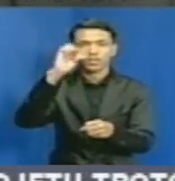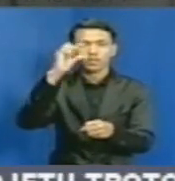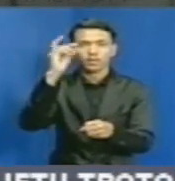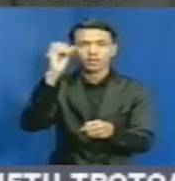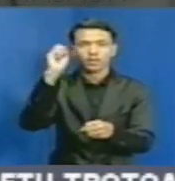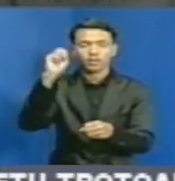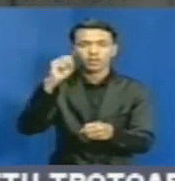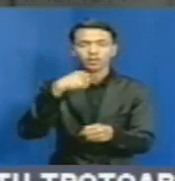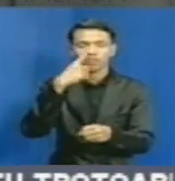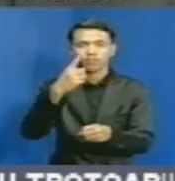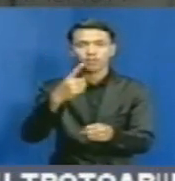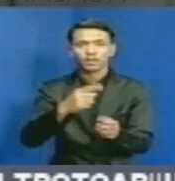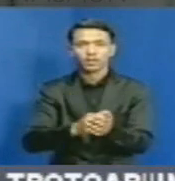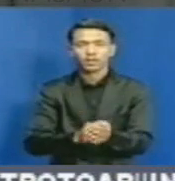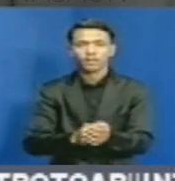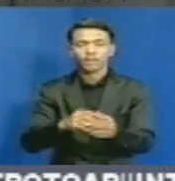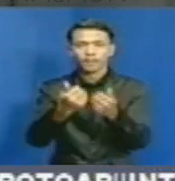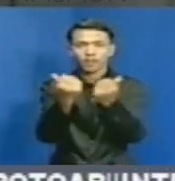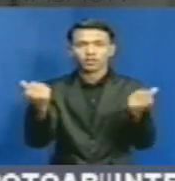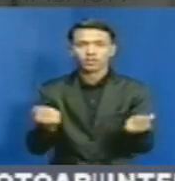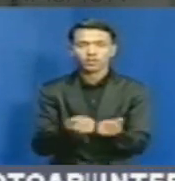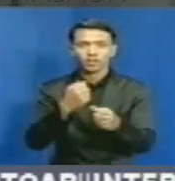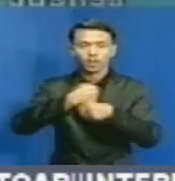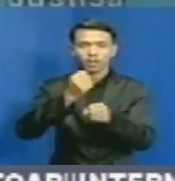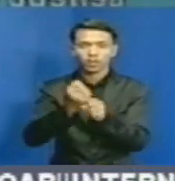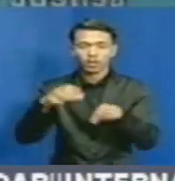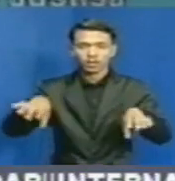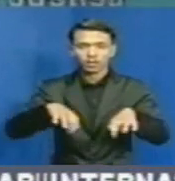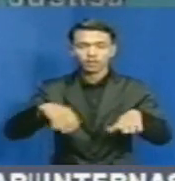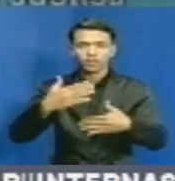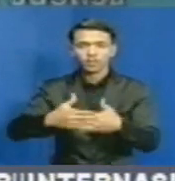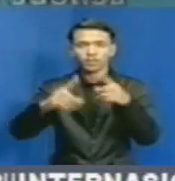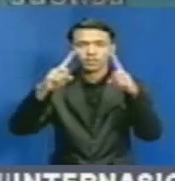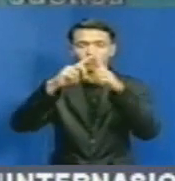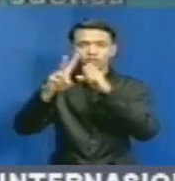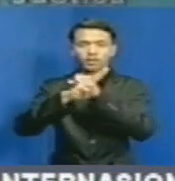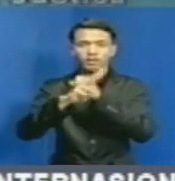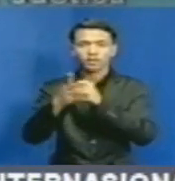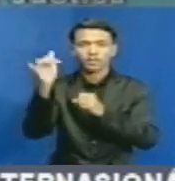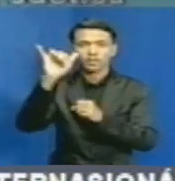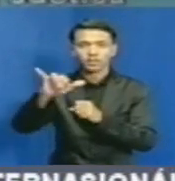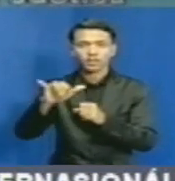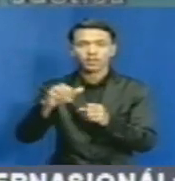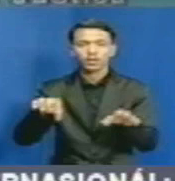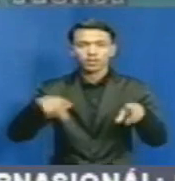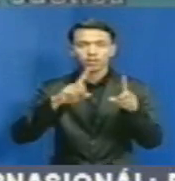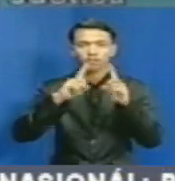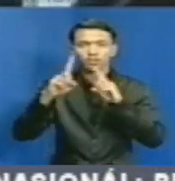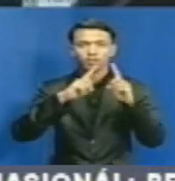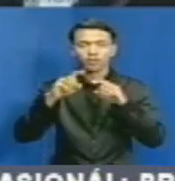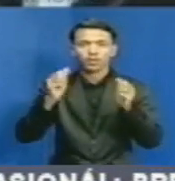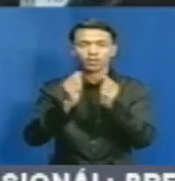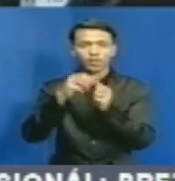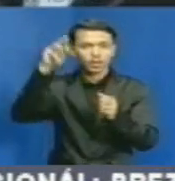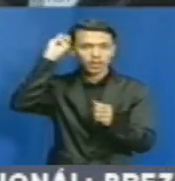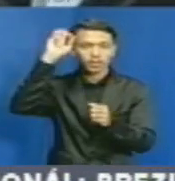Muniz Ataya explica, durante a Associação Halaona Esforço Preparação para Vítima Sira, não consegue coordenar o Ministério